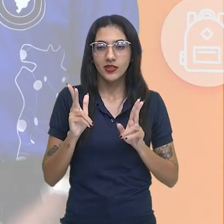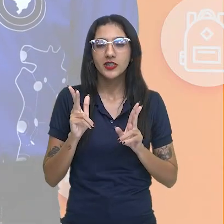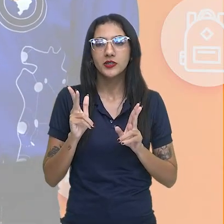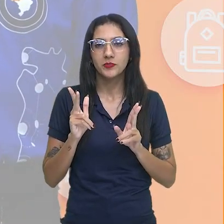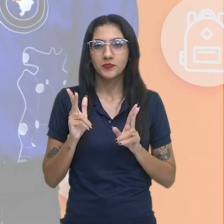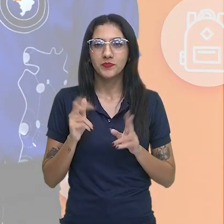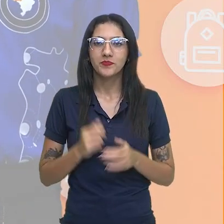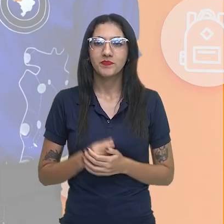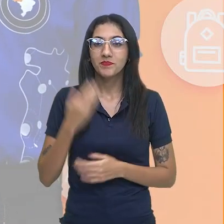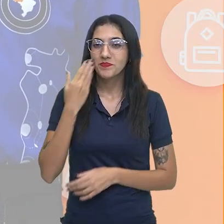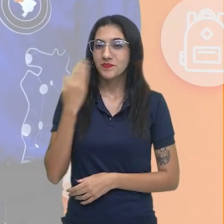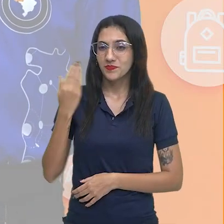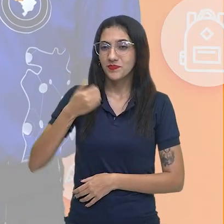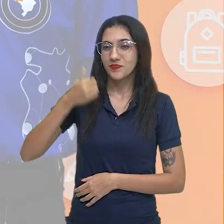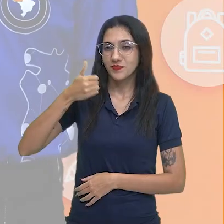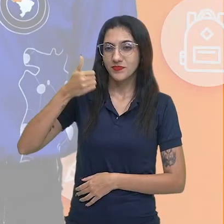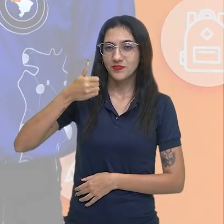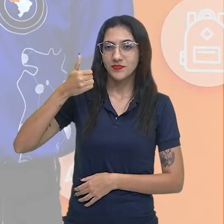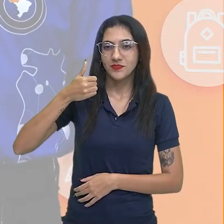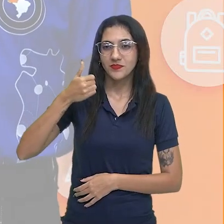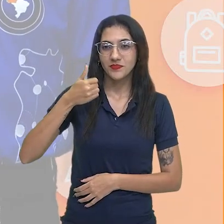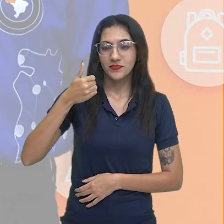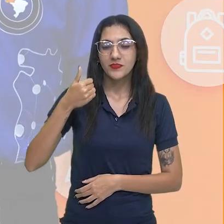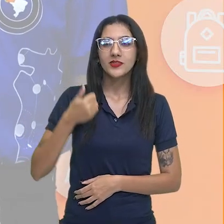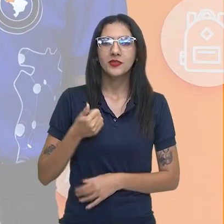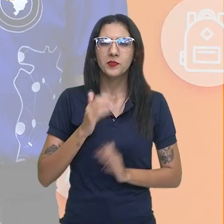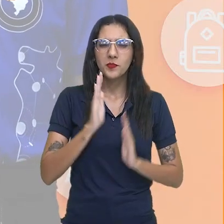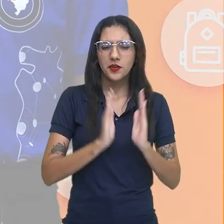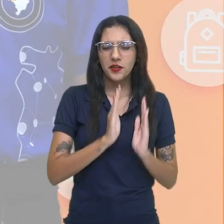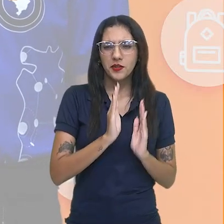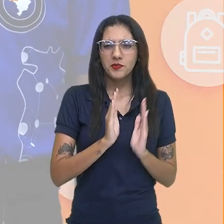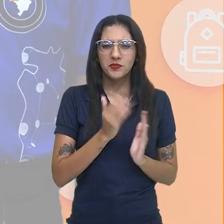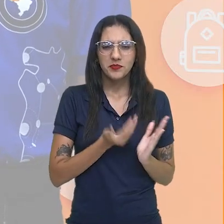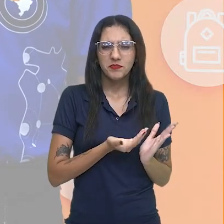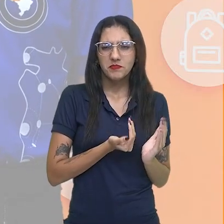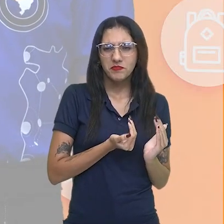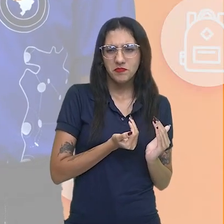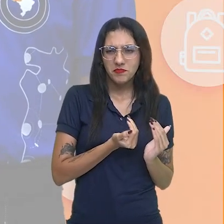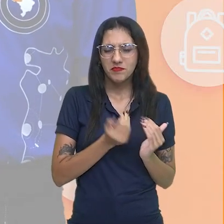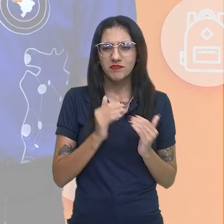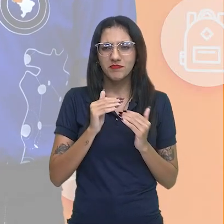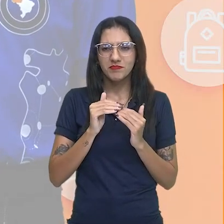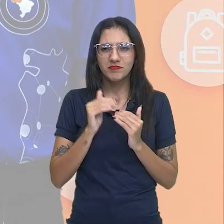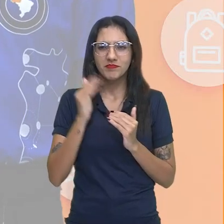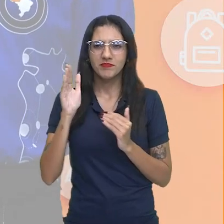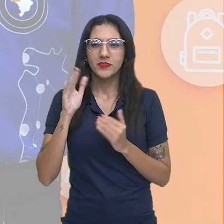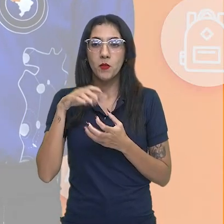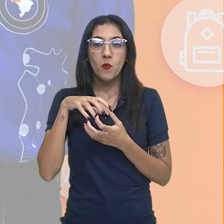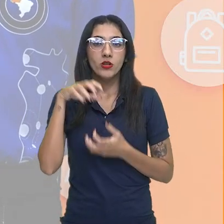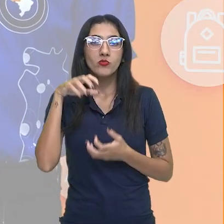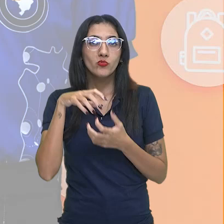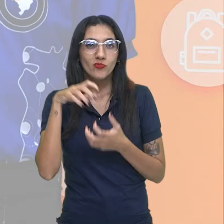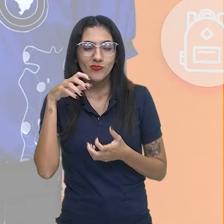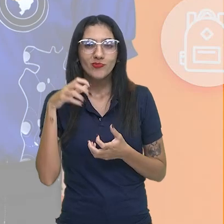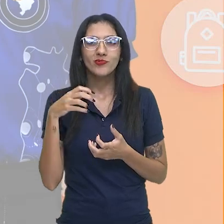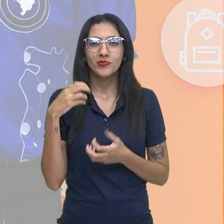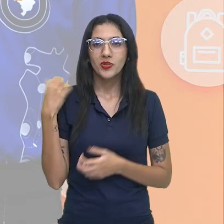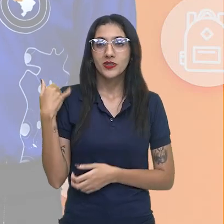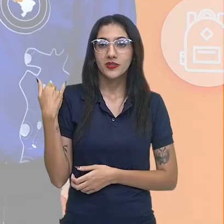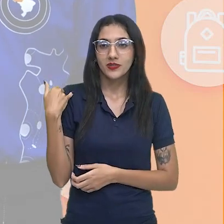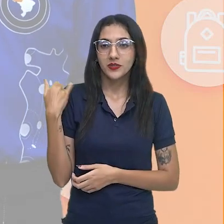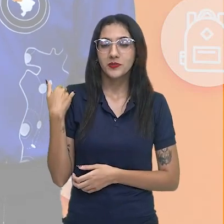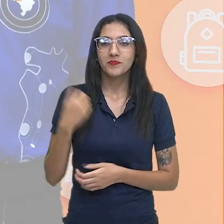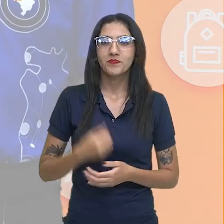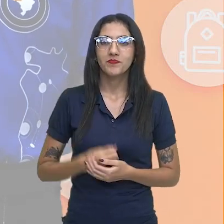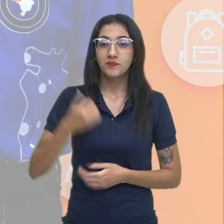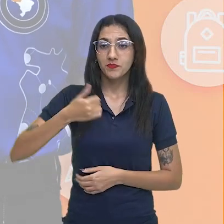diferentes. Passagem de uma fase, digamos, da infância ou da adolescência para a vida adulta, aqui como é